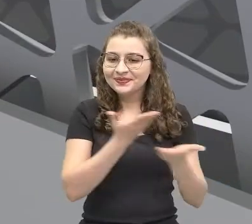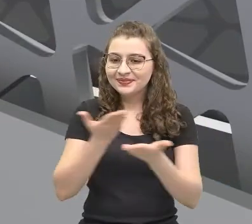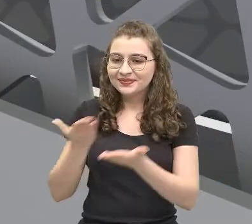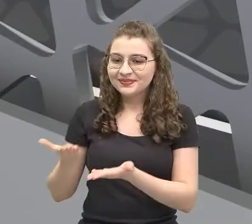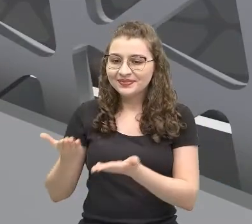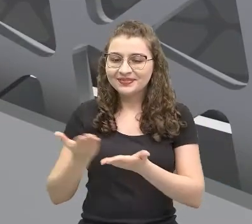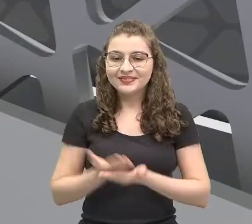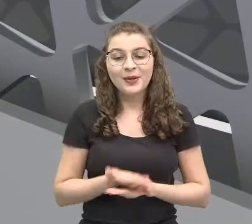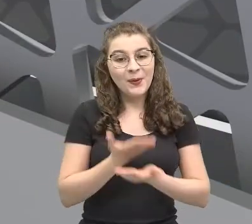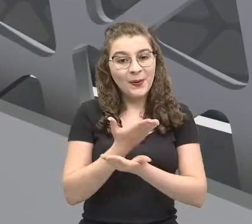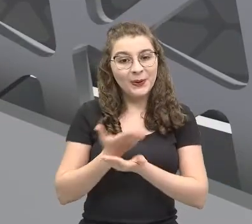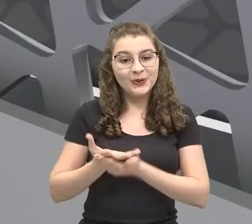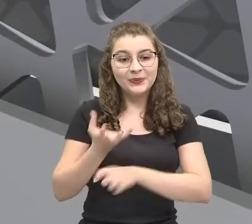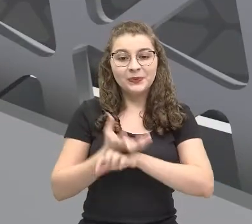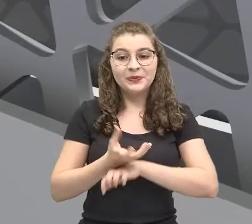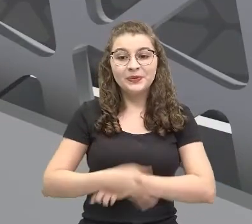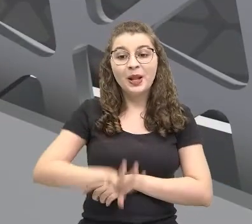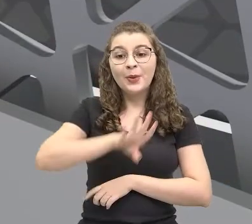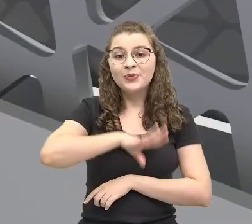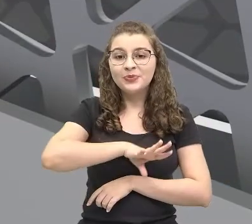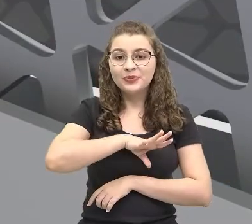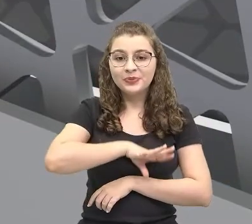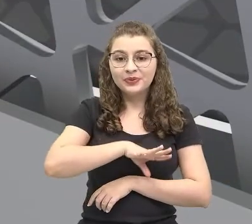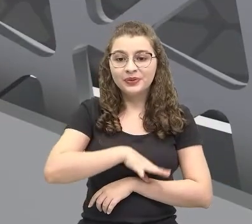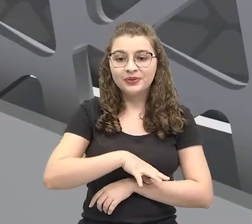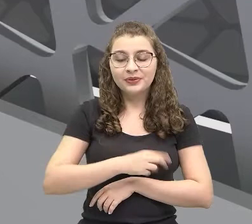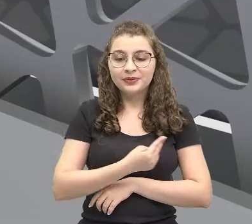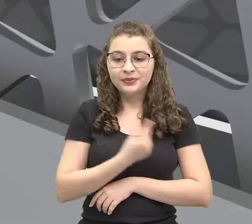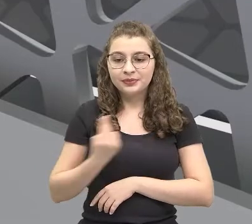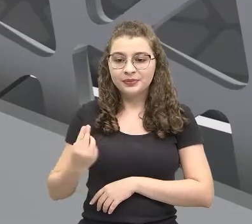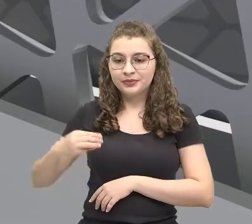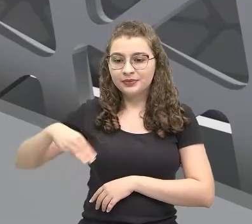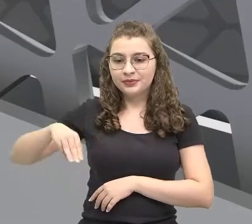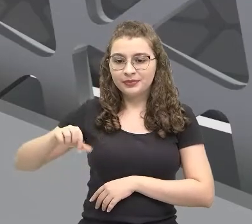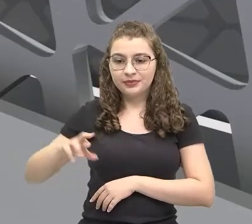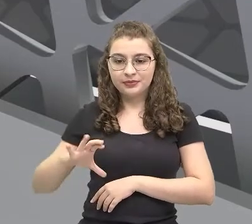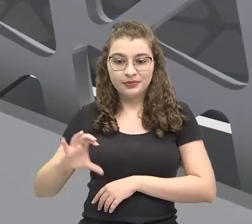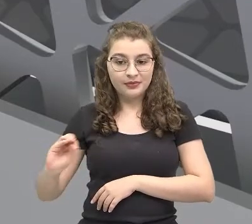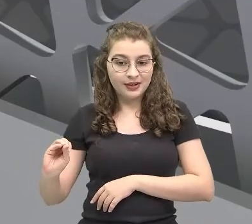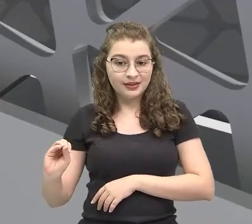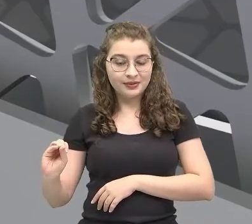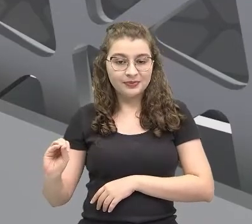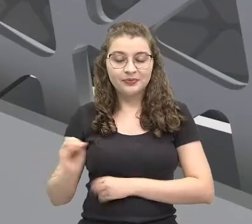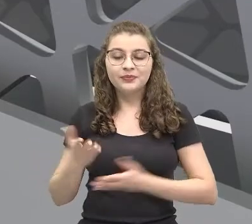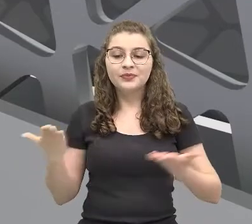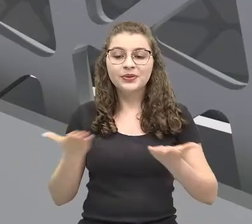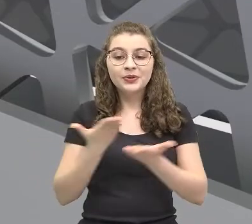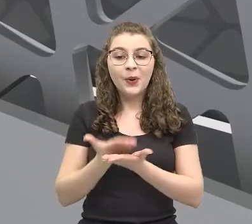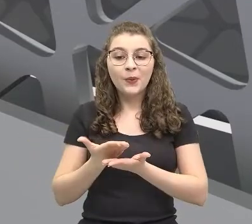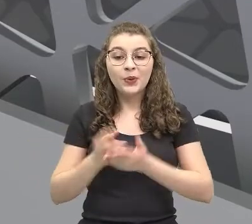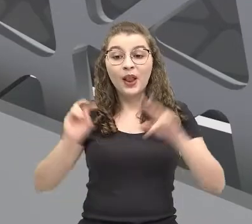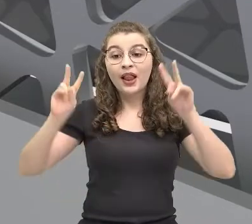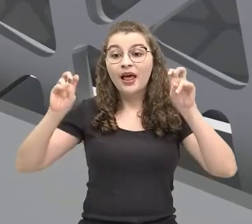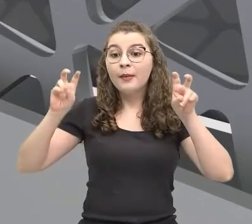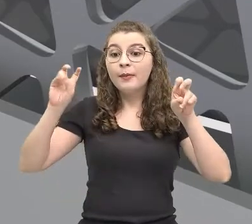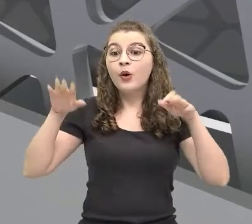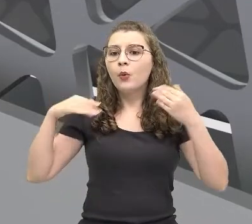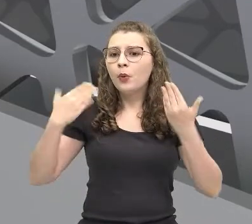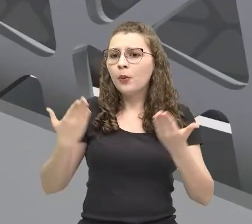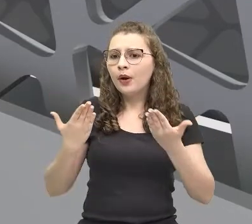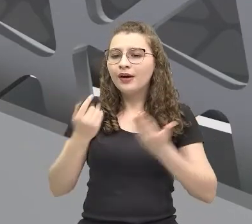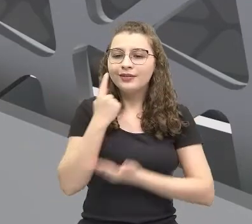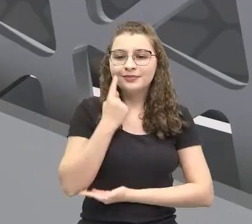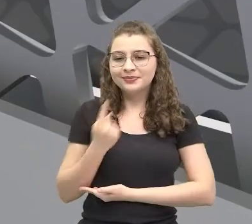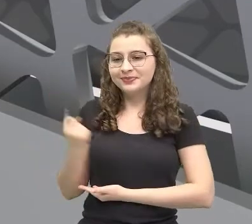Bem-vindos! Mais uma aula de língua portuguesa. Sou o professor Mário. Vamos ler o objeto do conhecimento da nossa